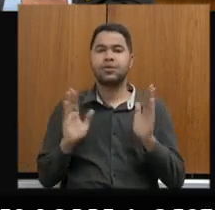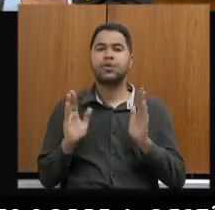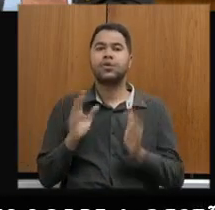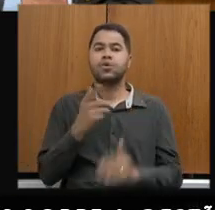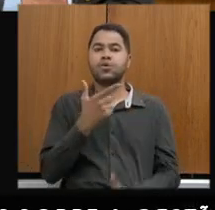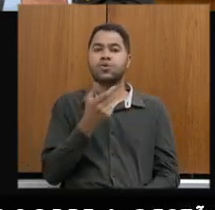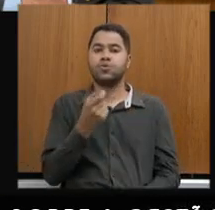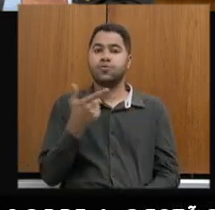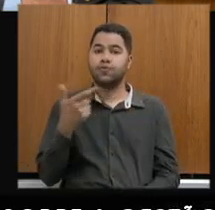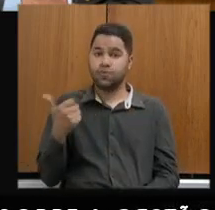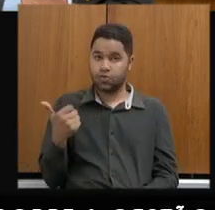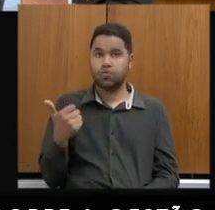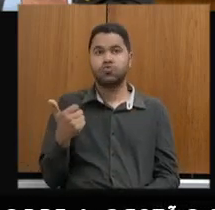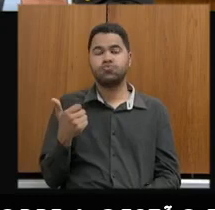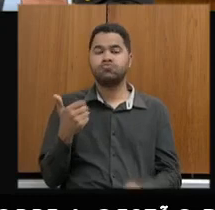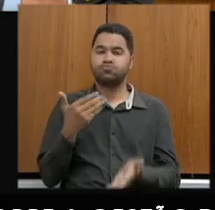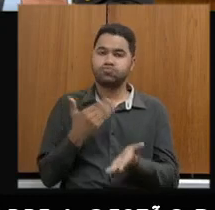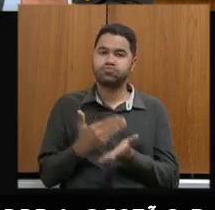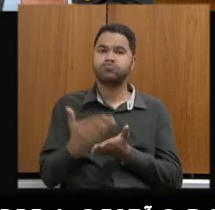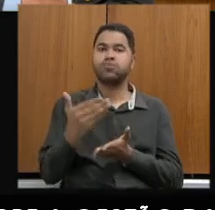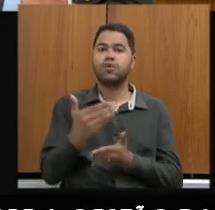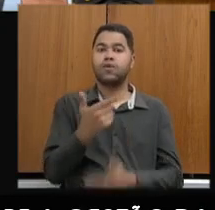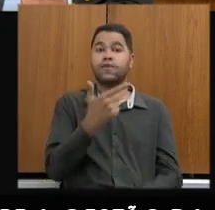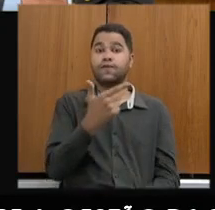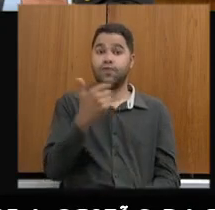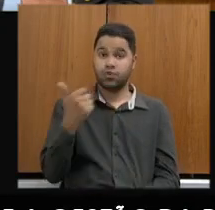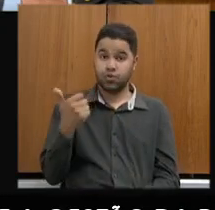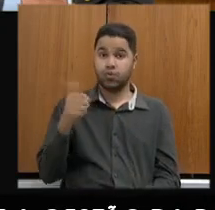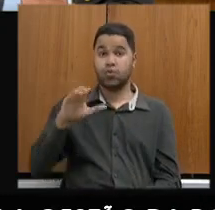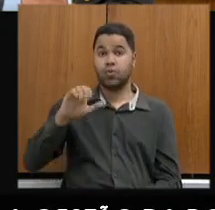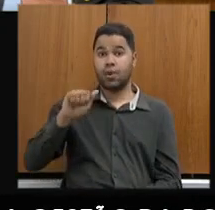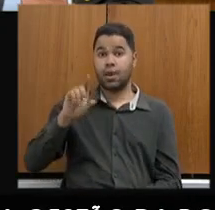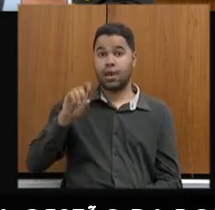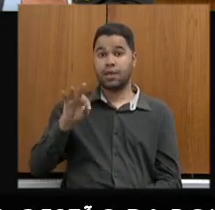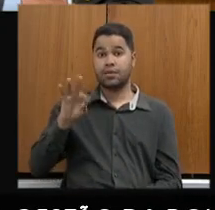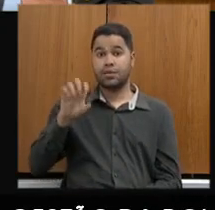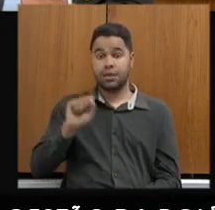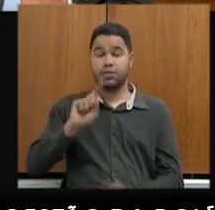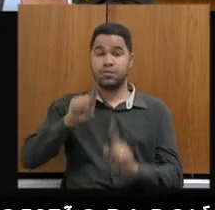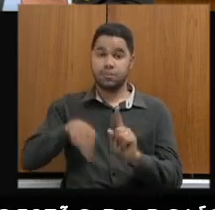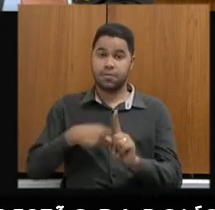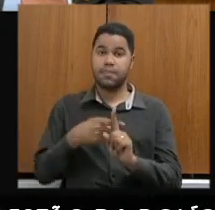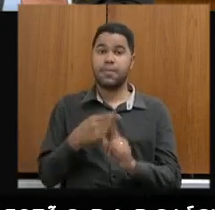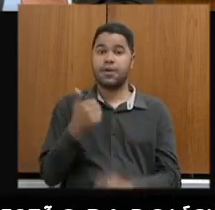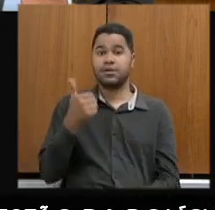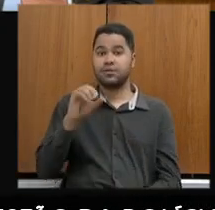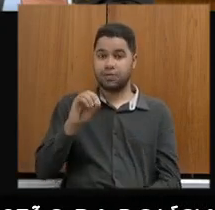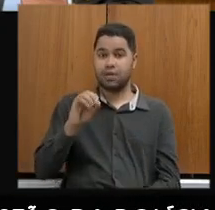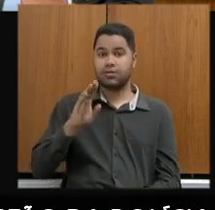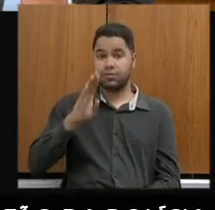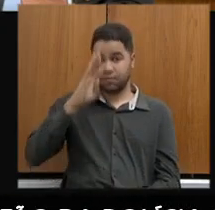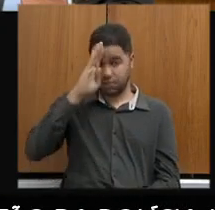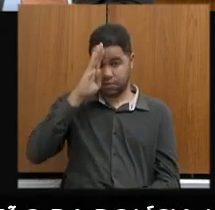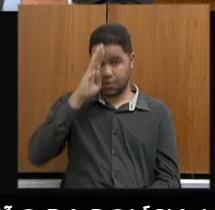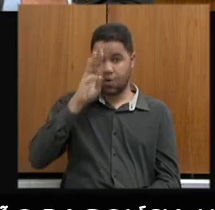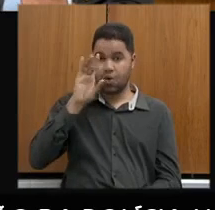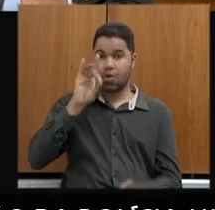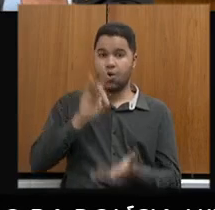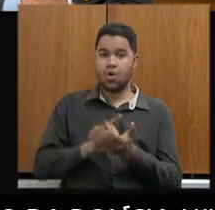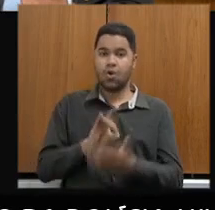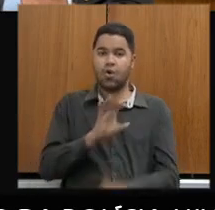2021 tivemos a entrada de 21 Cadetes e mais 10 os militares 10